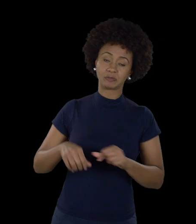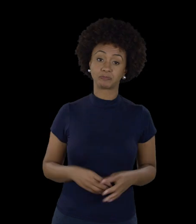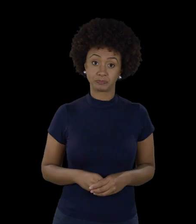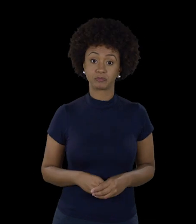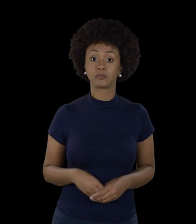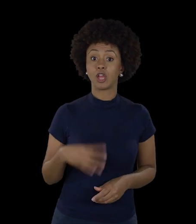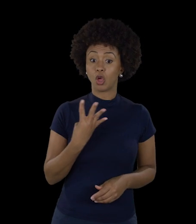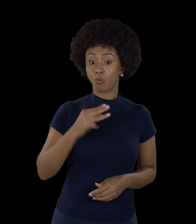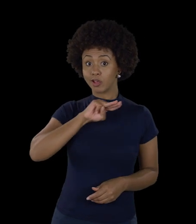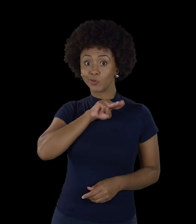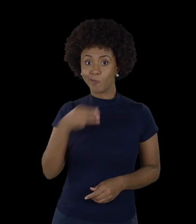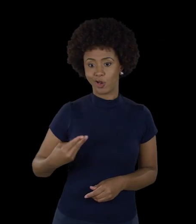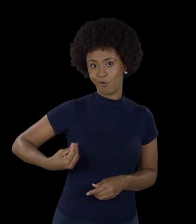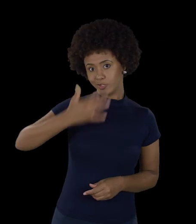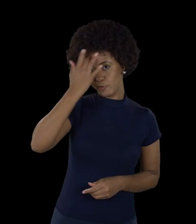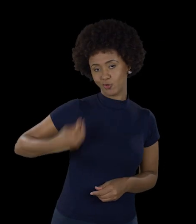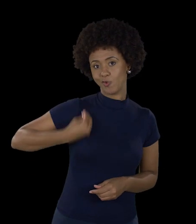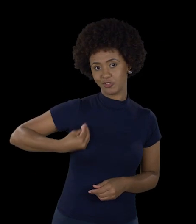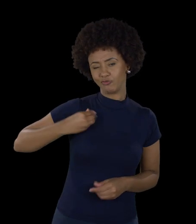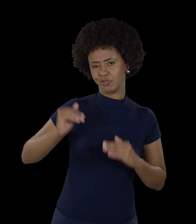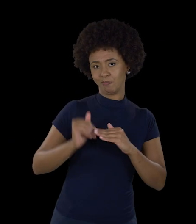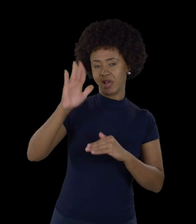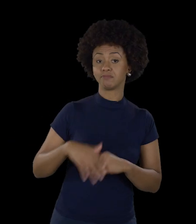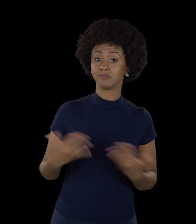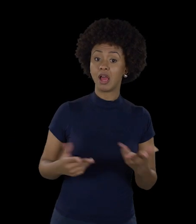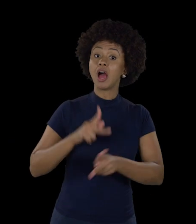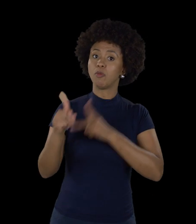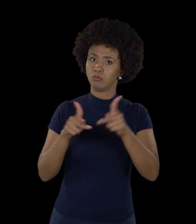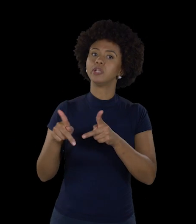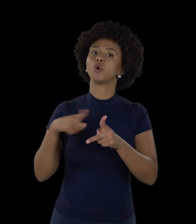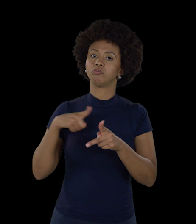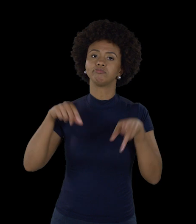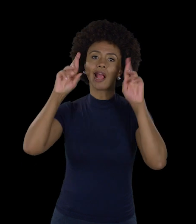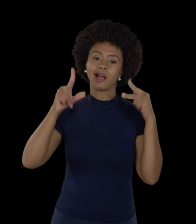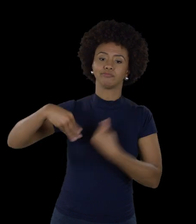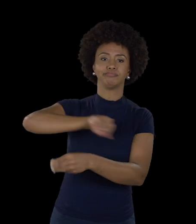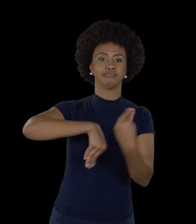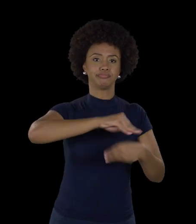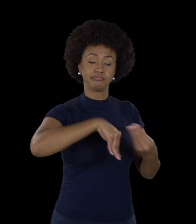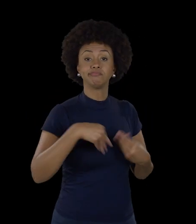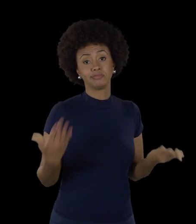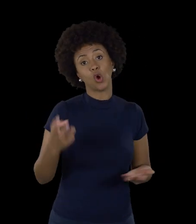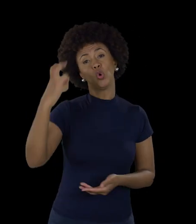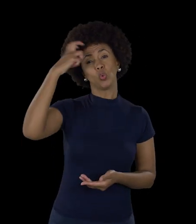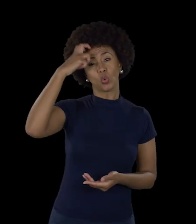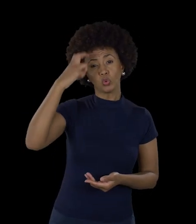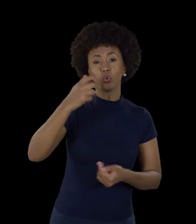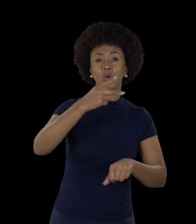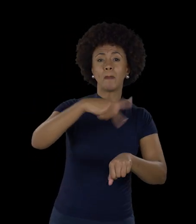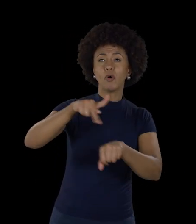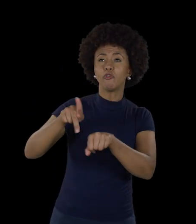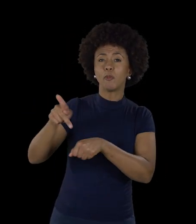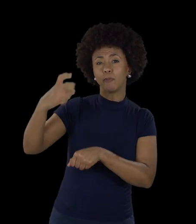para a manutenção desta vida. Com mais de 4 milhões de habitantes, a população do Espírito Santo é bastante miscigenada,